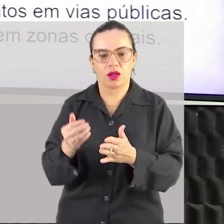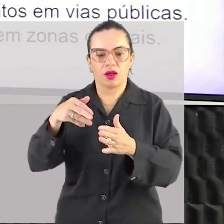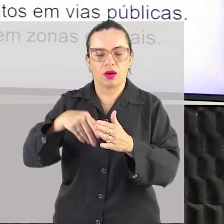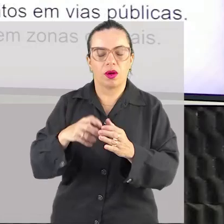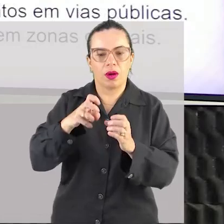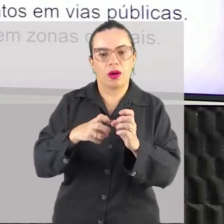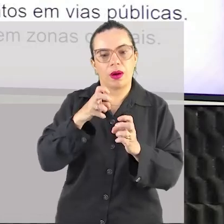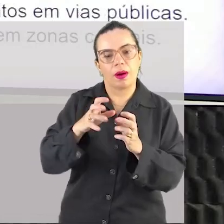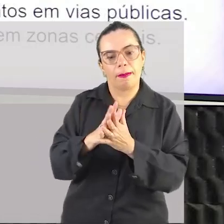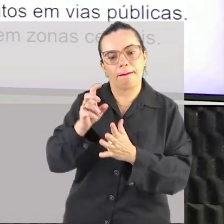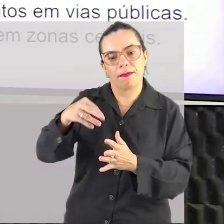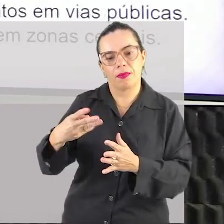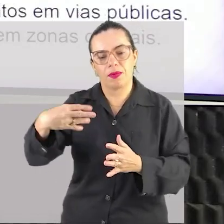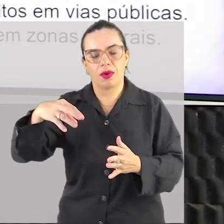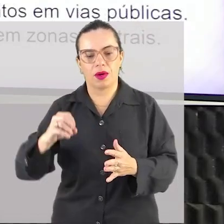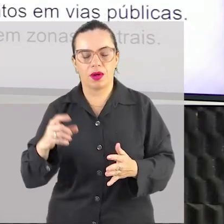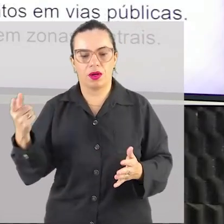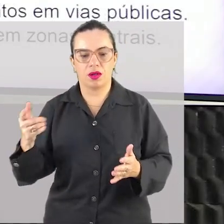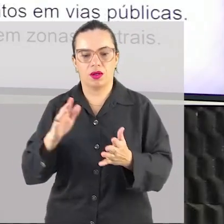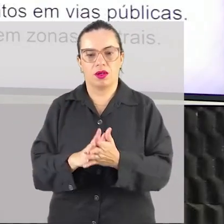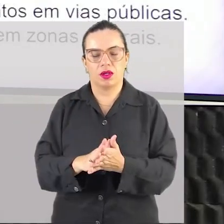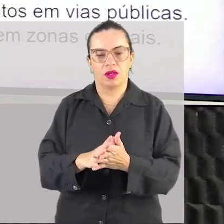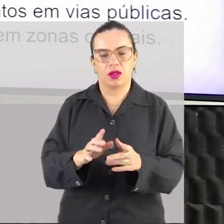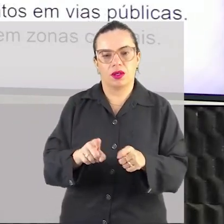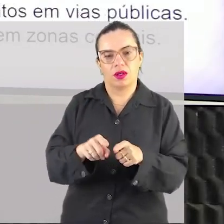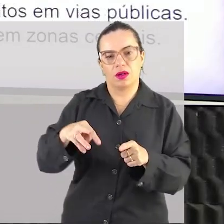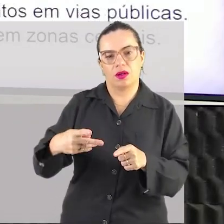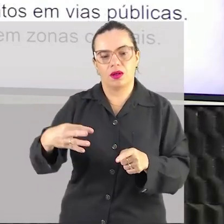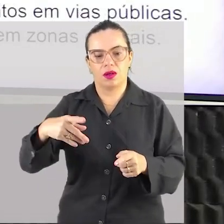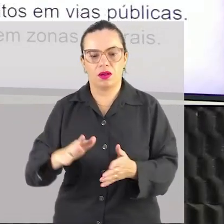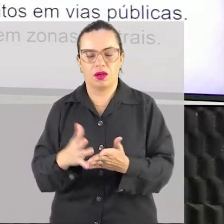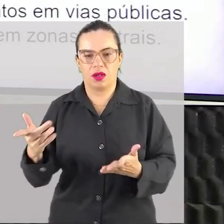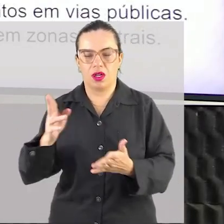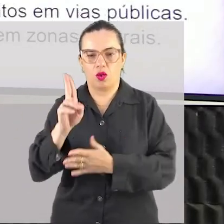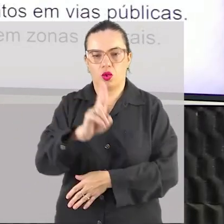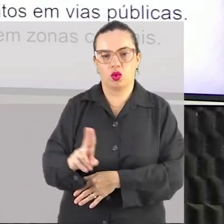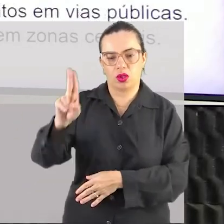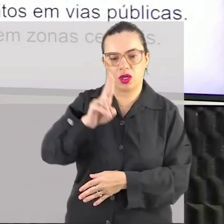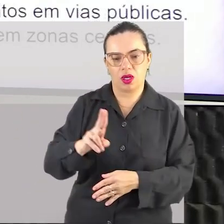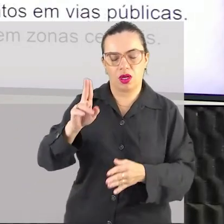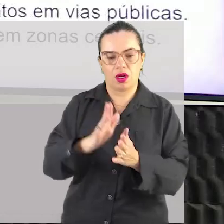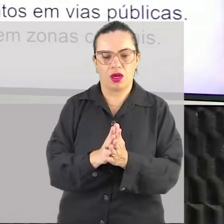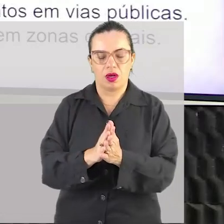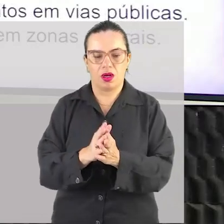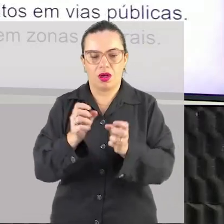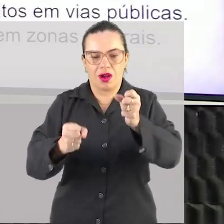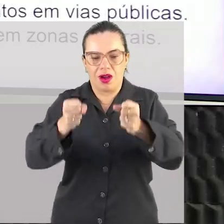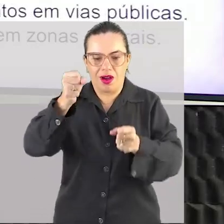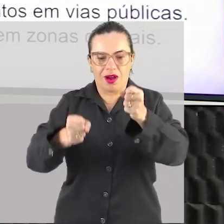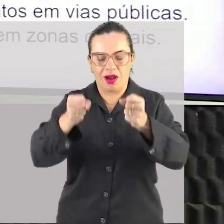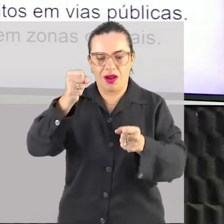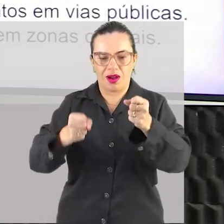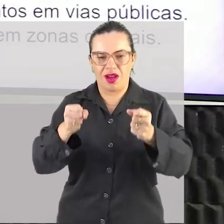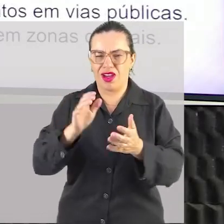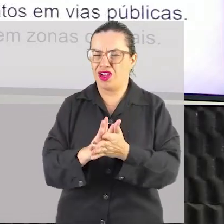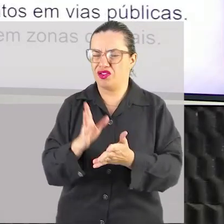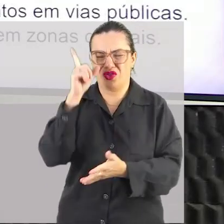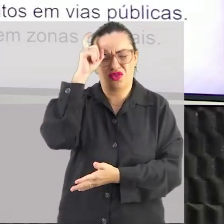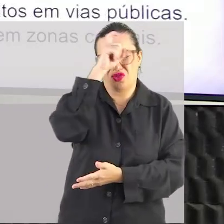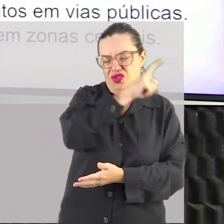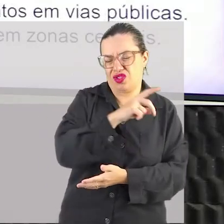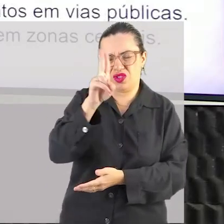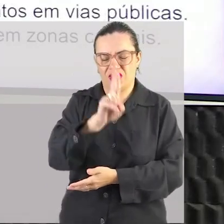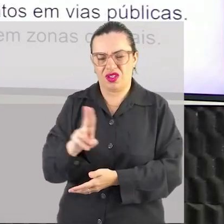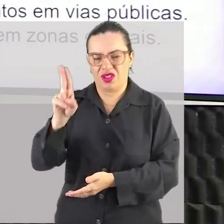York sobretudo em Manhattan ela pegar o seu carro é muito difícil por quê Porque dentro da realidade deles ter carro